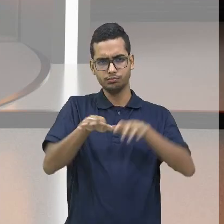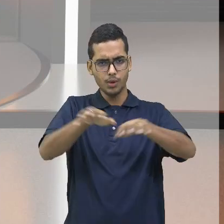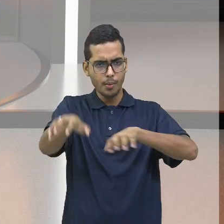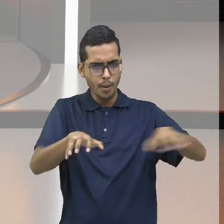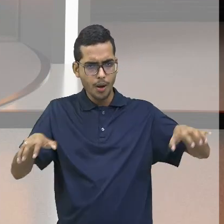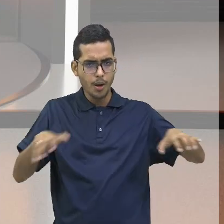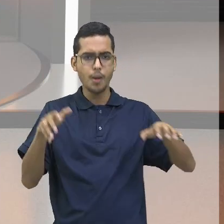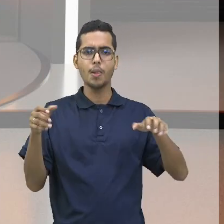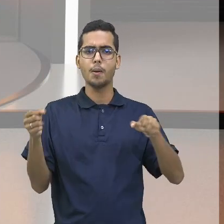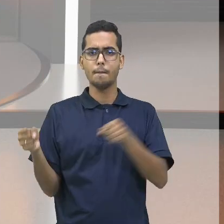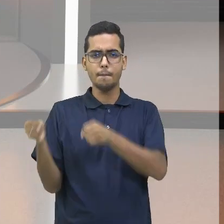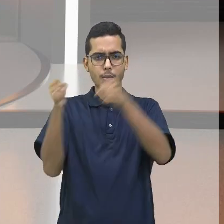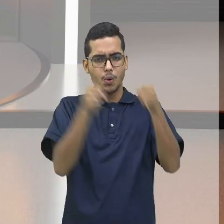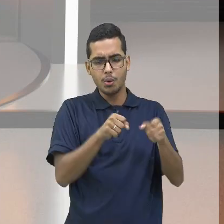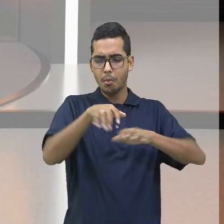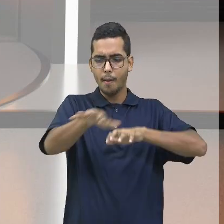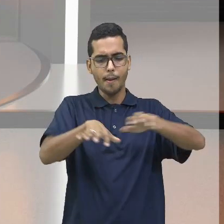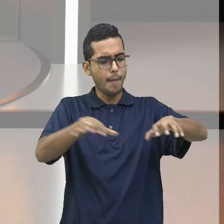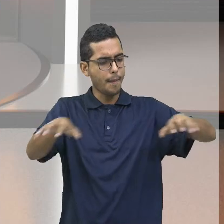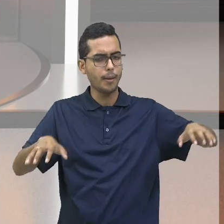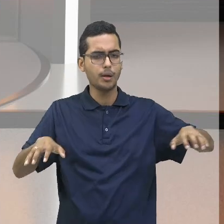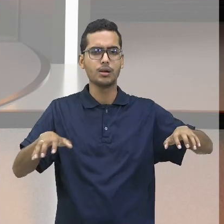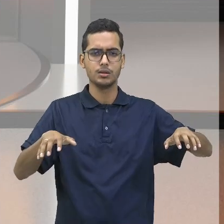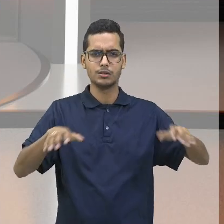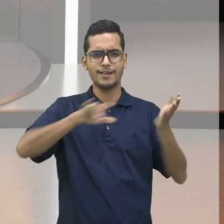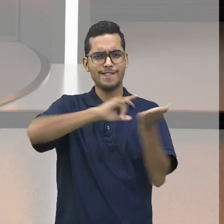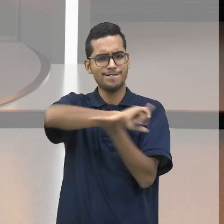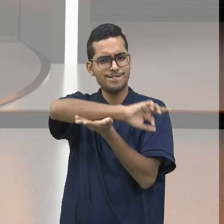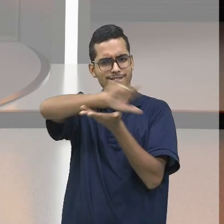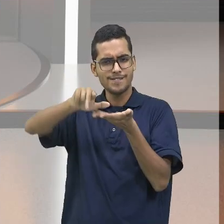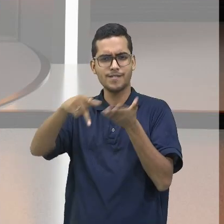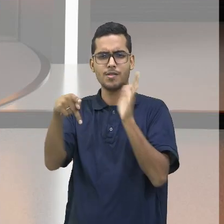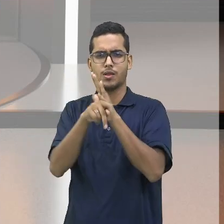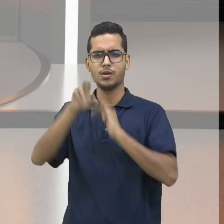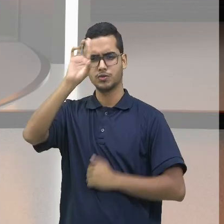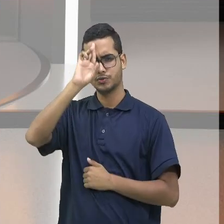poder ele estava disperso entre inúmeros